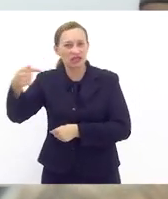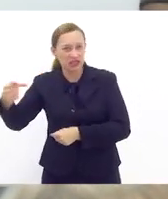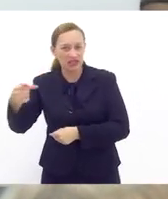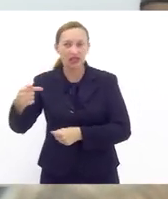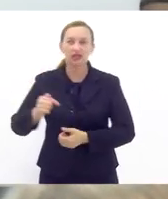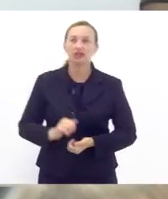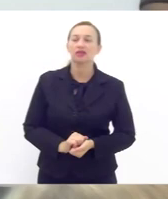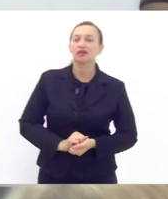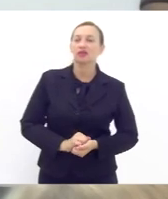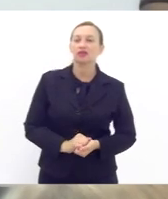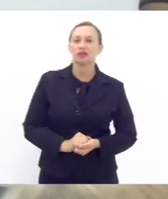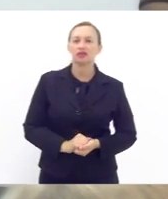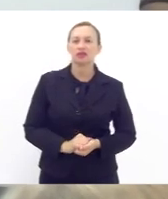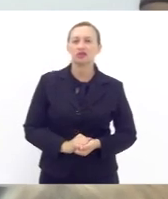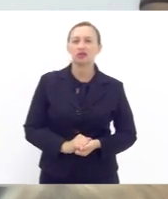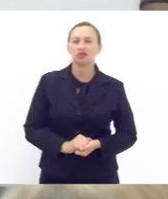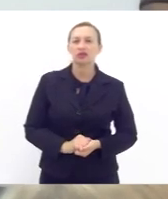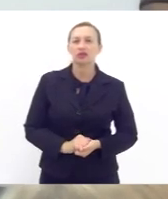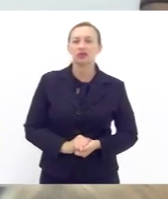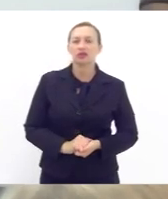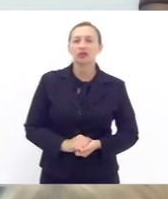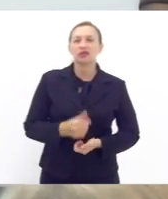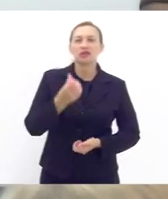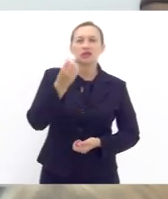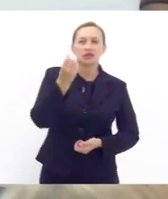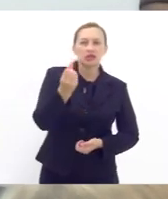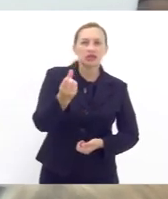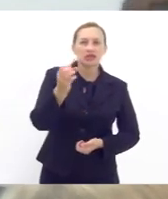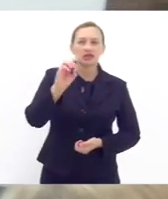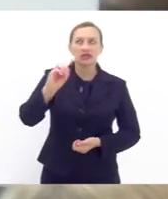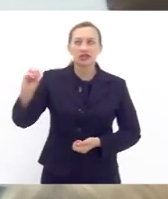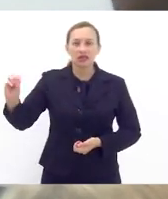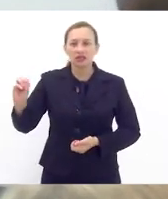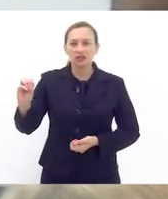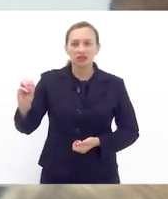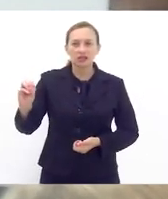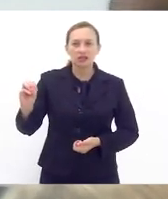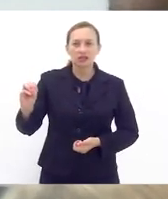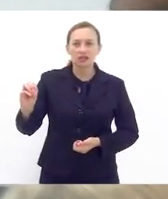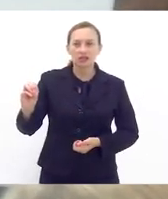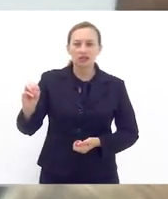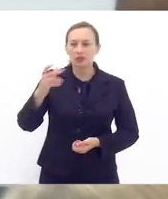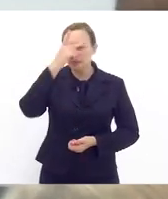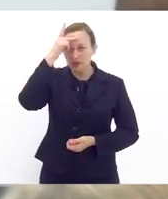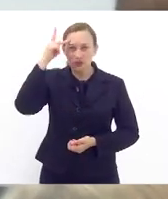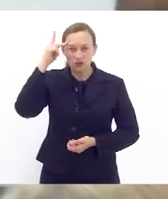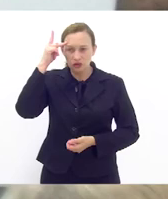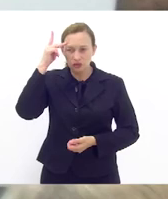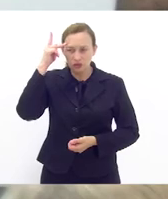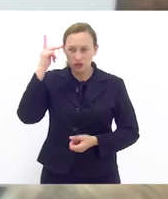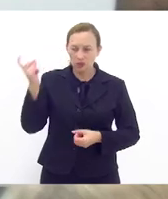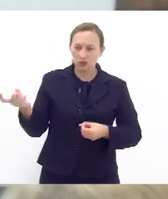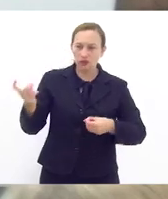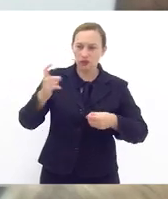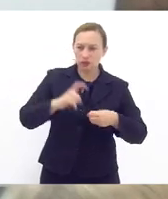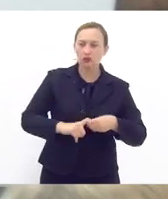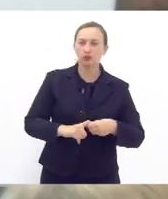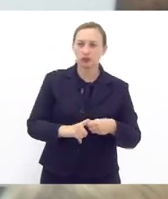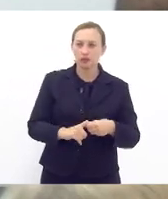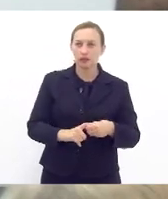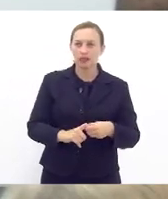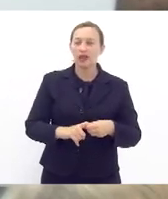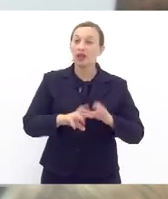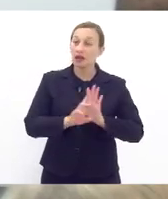2017 tem atualmente 600 membros né 600 Associados né então é uma